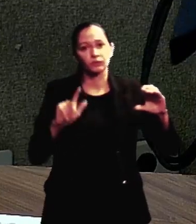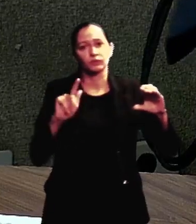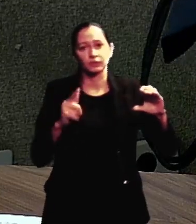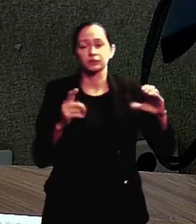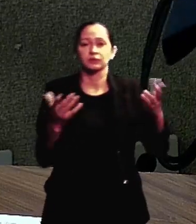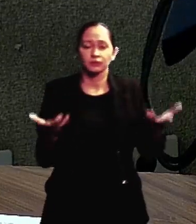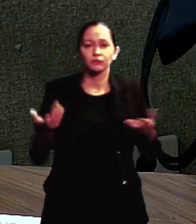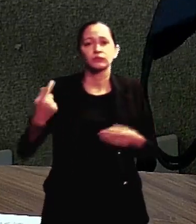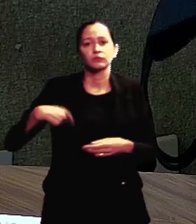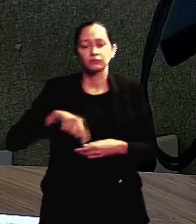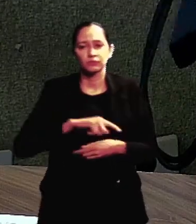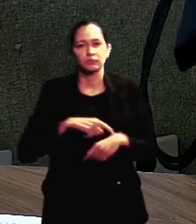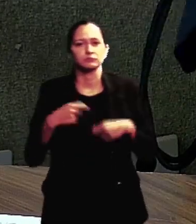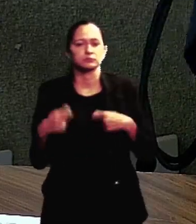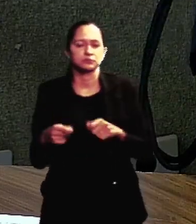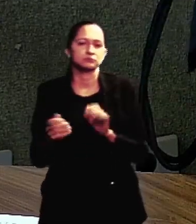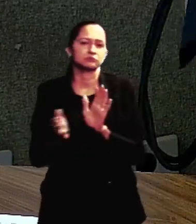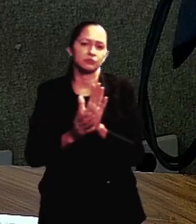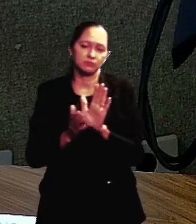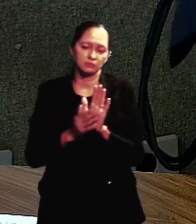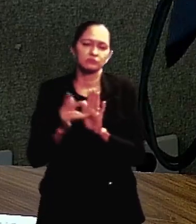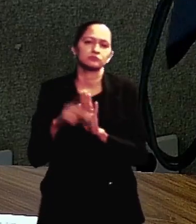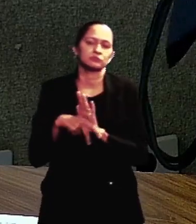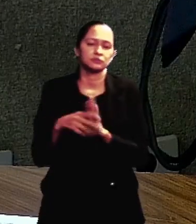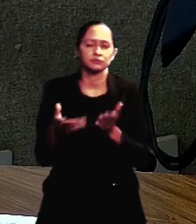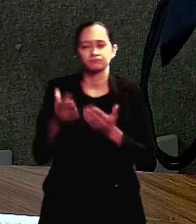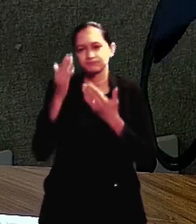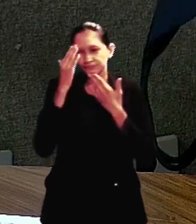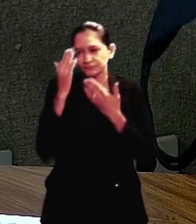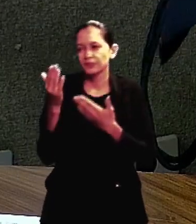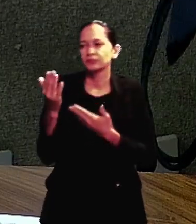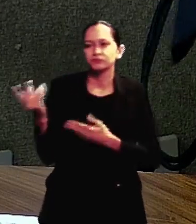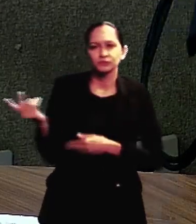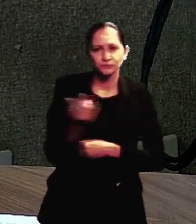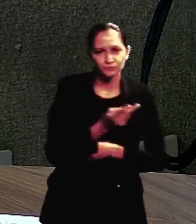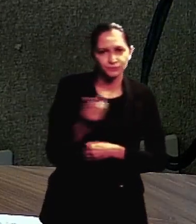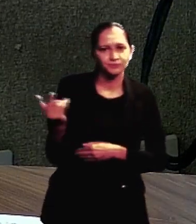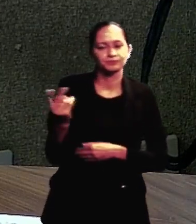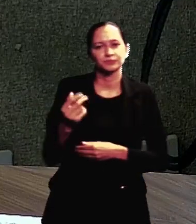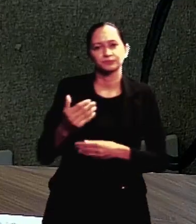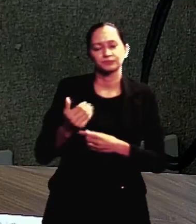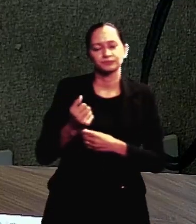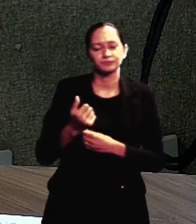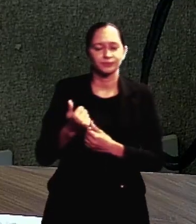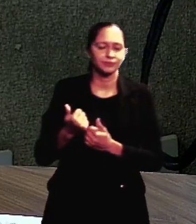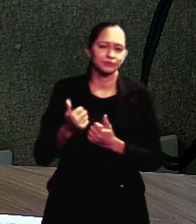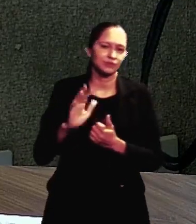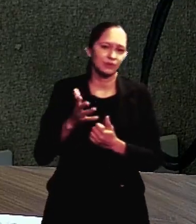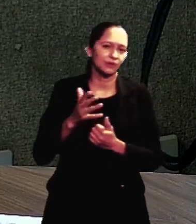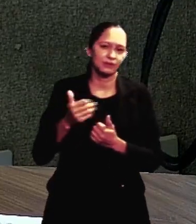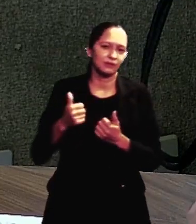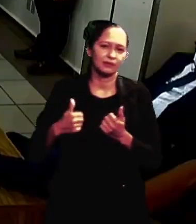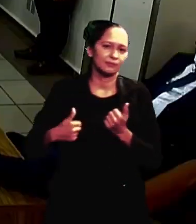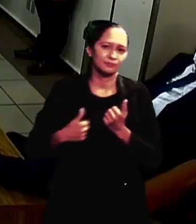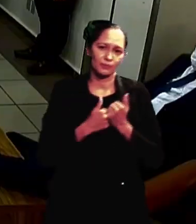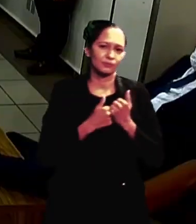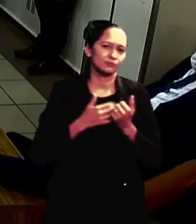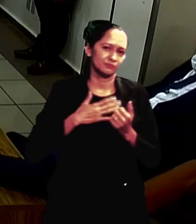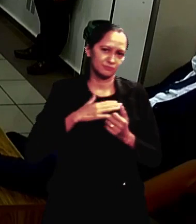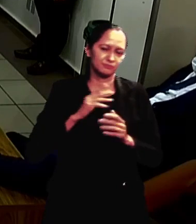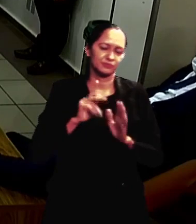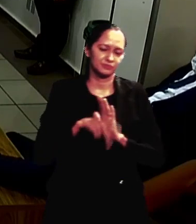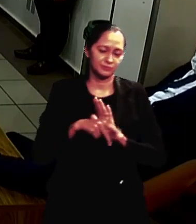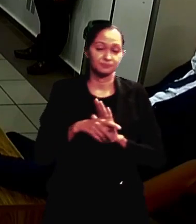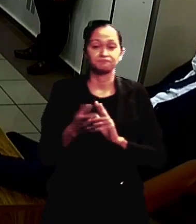Então, agradeço tanto ao vereador Bruno quanto ao vereador Pastor Wilson o apoio em relação a esse projeto. Vereador Pedro Osdon Júnior. Senhor presidente,